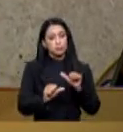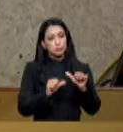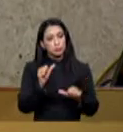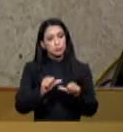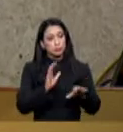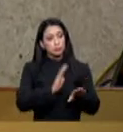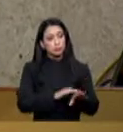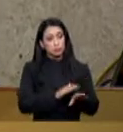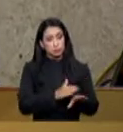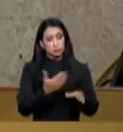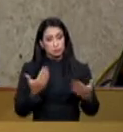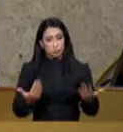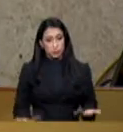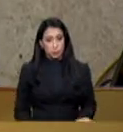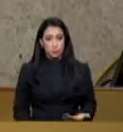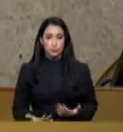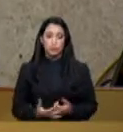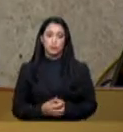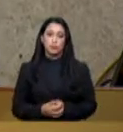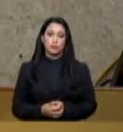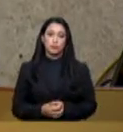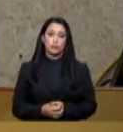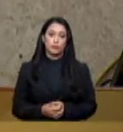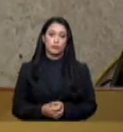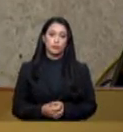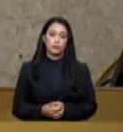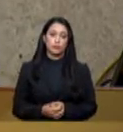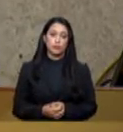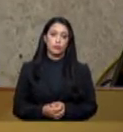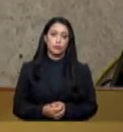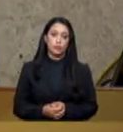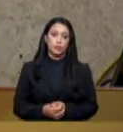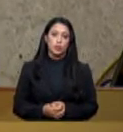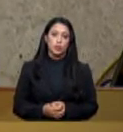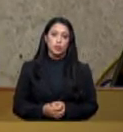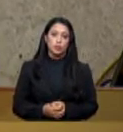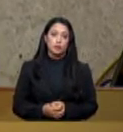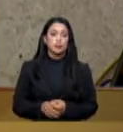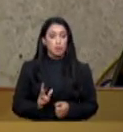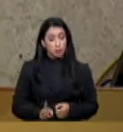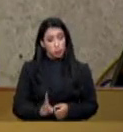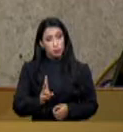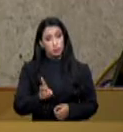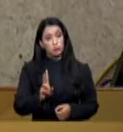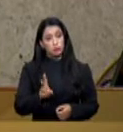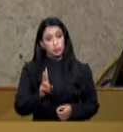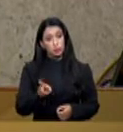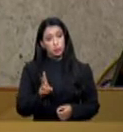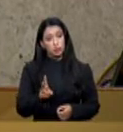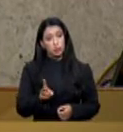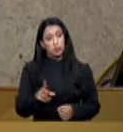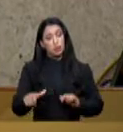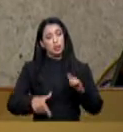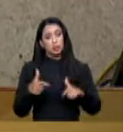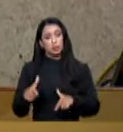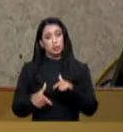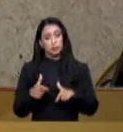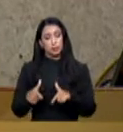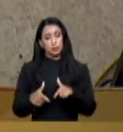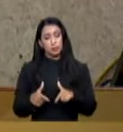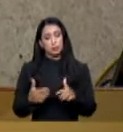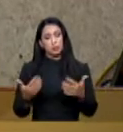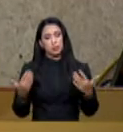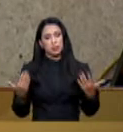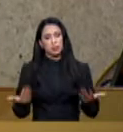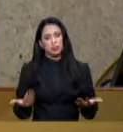de encargos, serviço postal ou bens necessários à continuidade dos serviços.